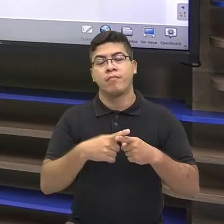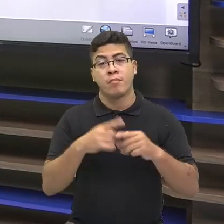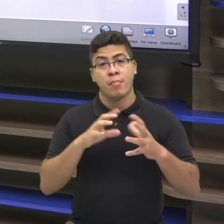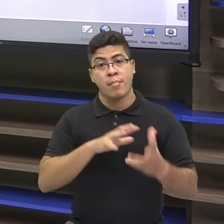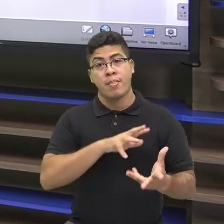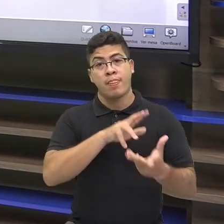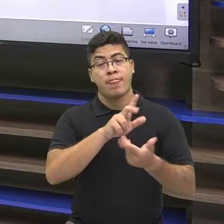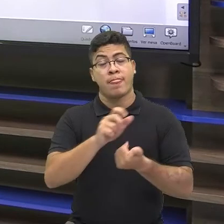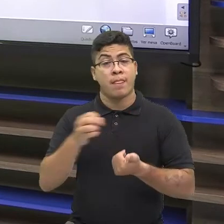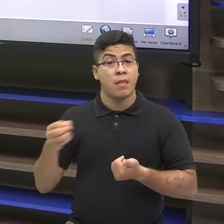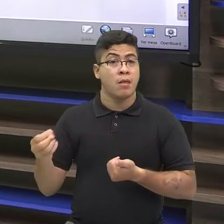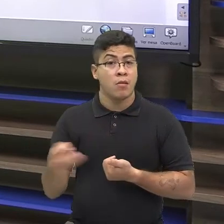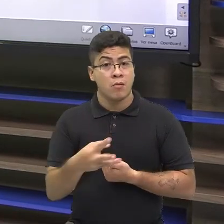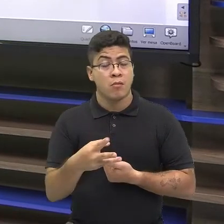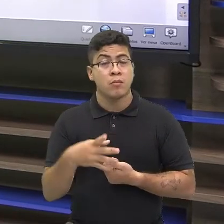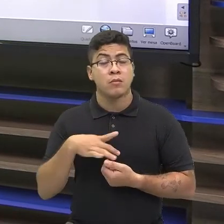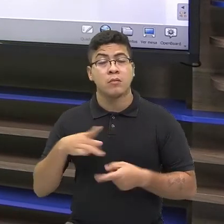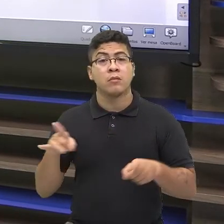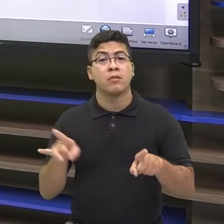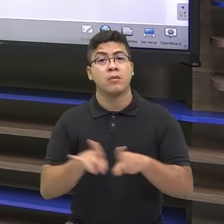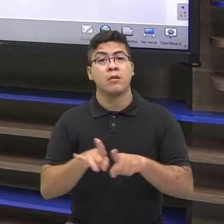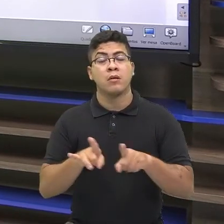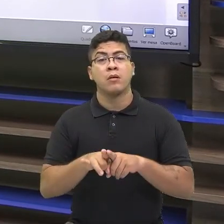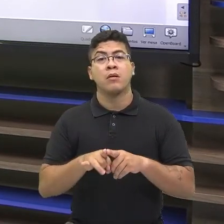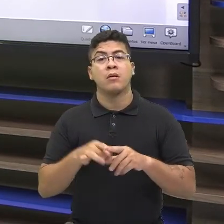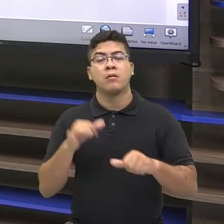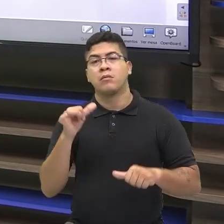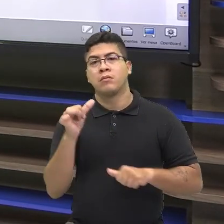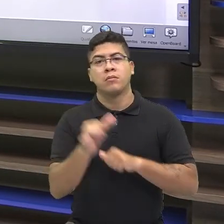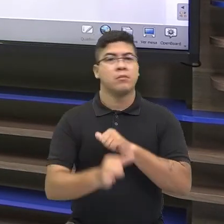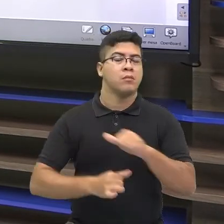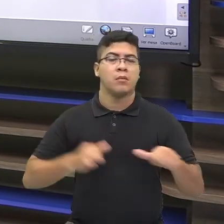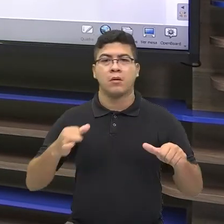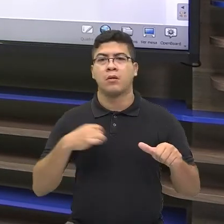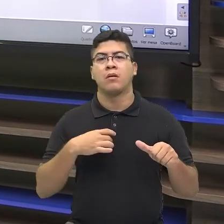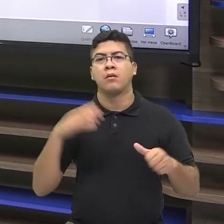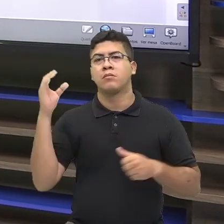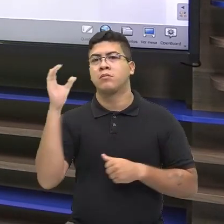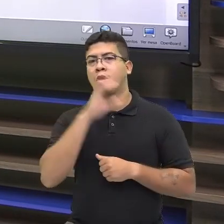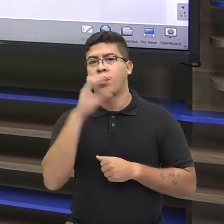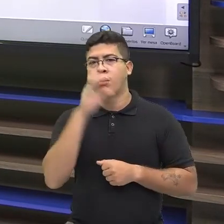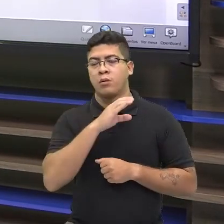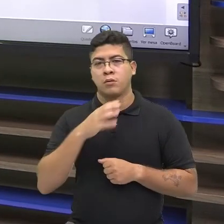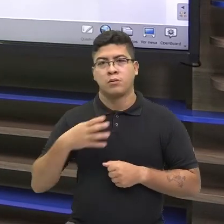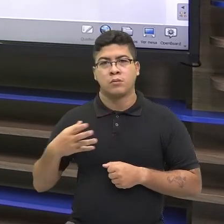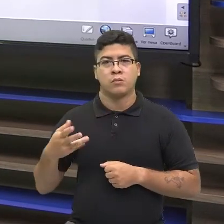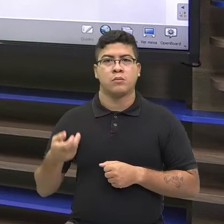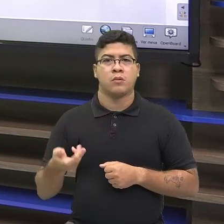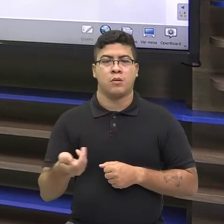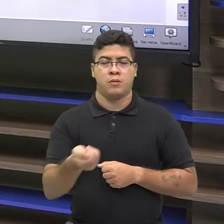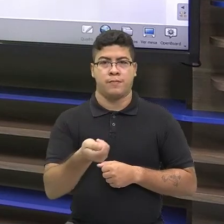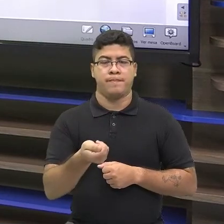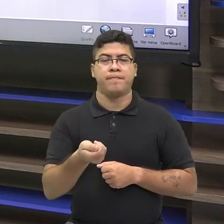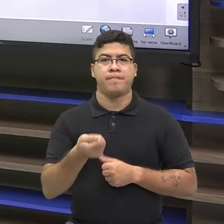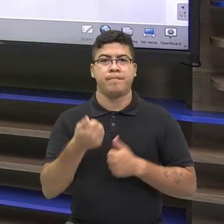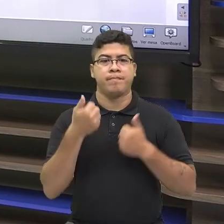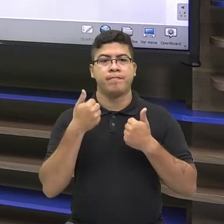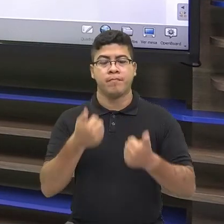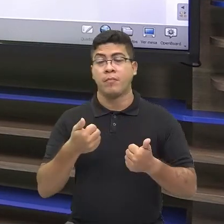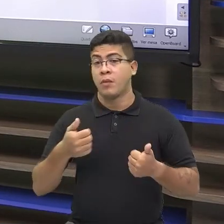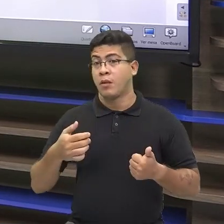mudando, o mundo era novo, o mundo ele estava a plena velocidade de mudança, com as